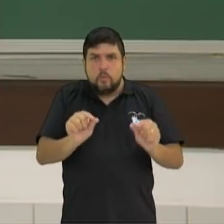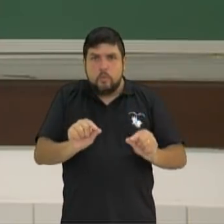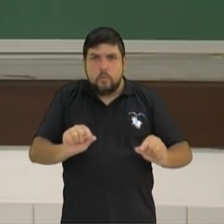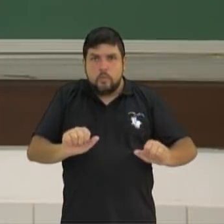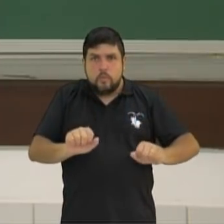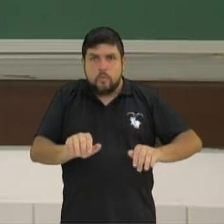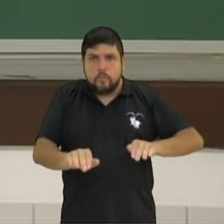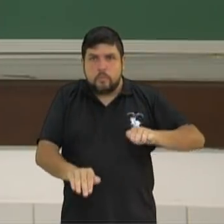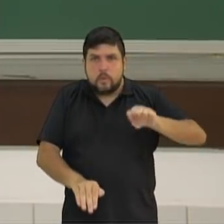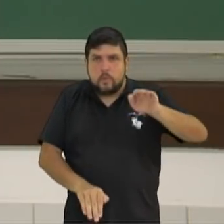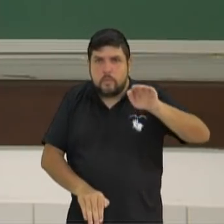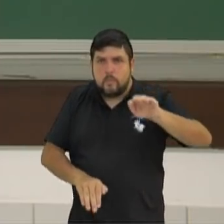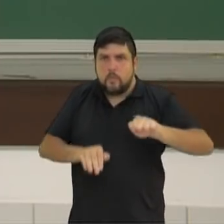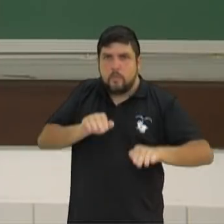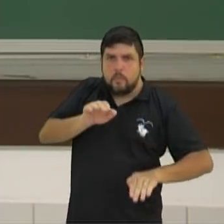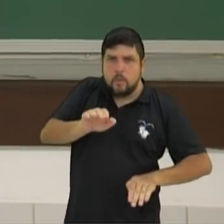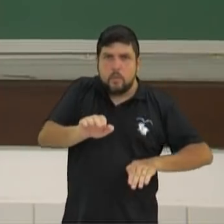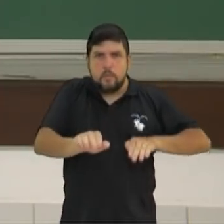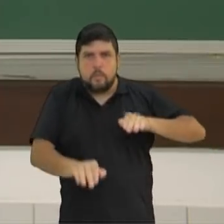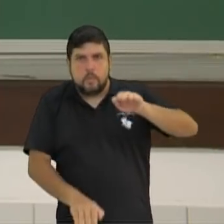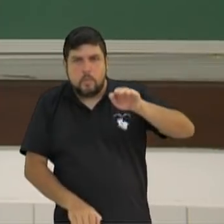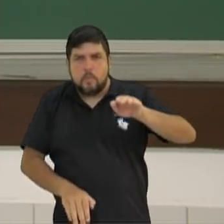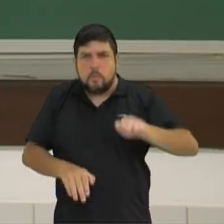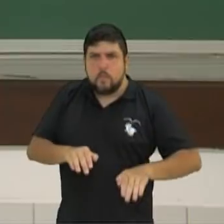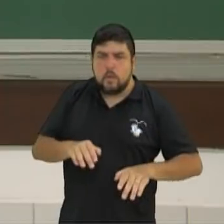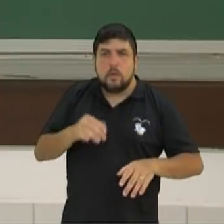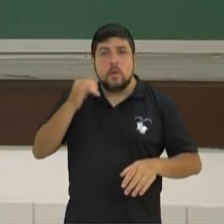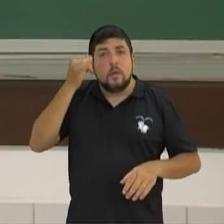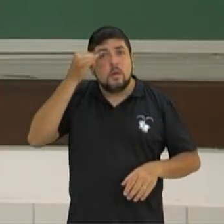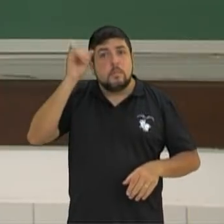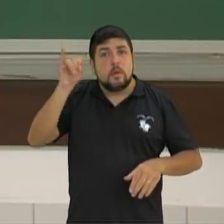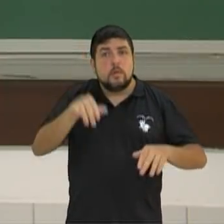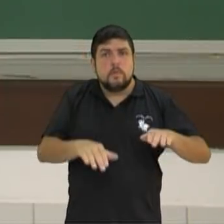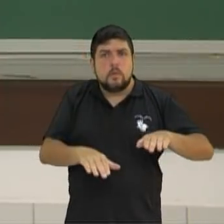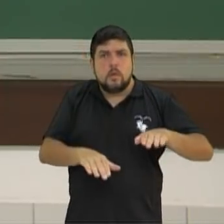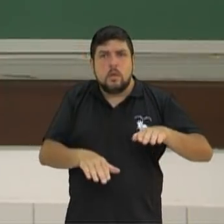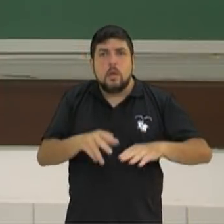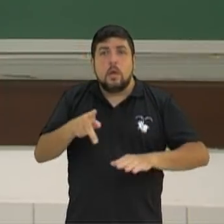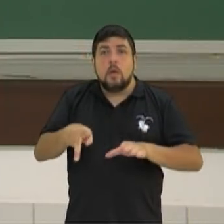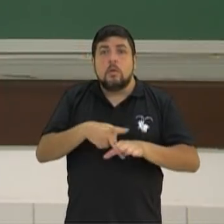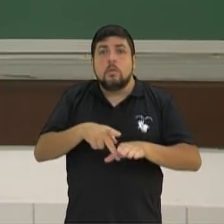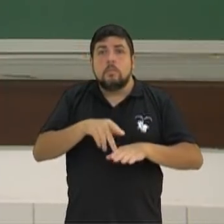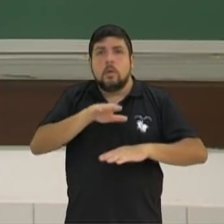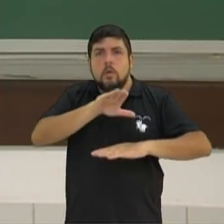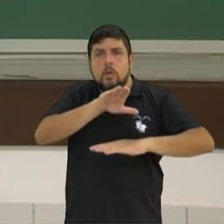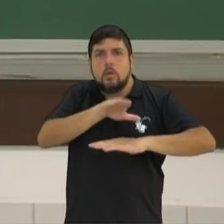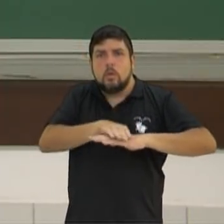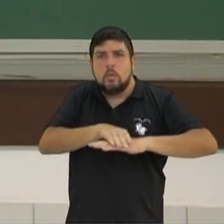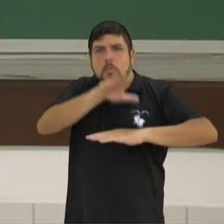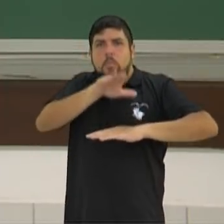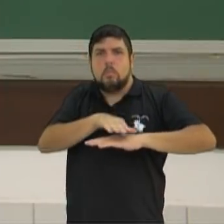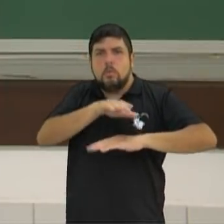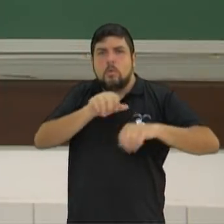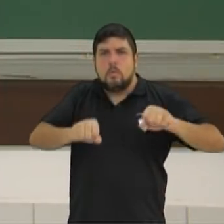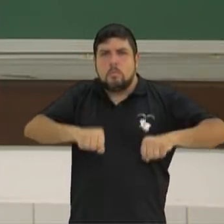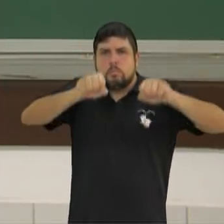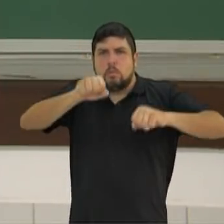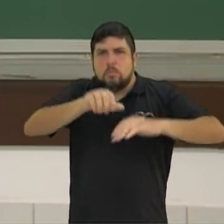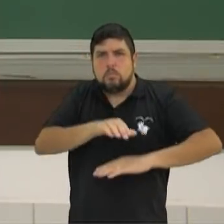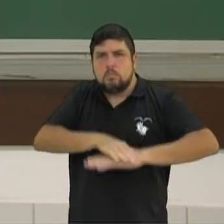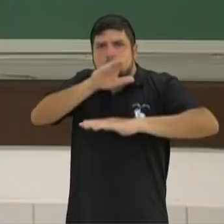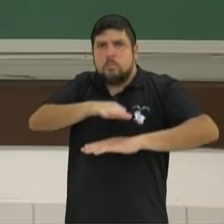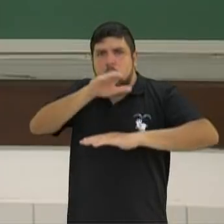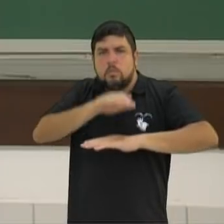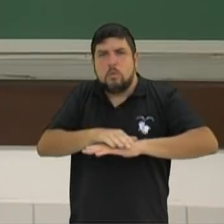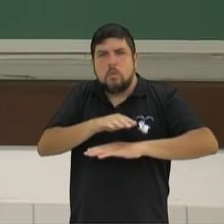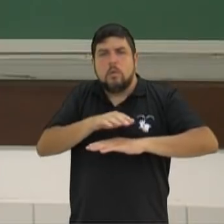com algum solavanco da bicicleta, né, ao passar por um buraco ou por algum obstáculo, o ciclista acabe